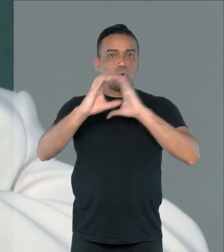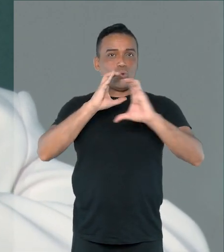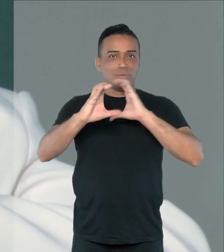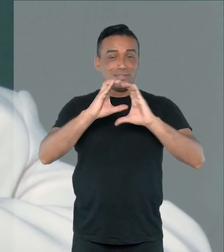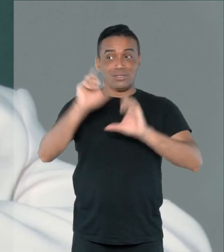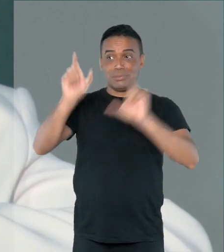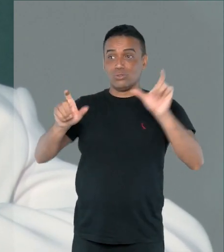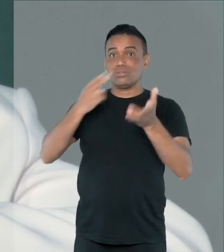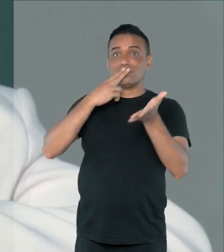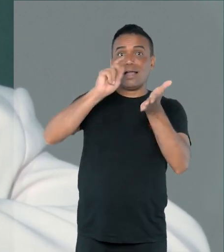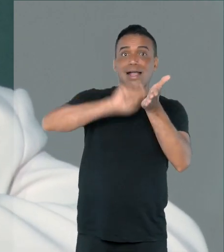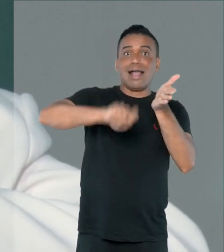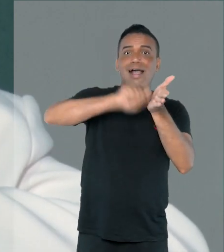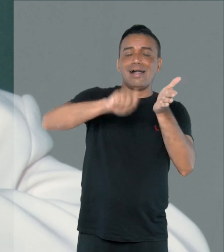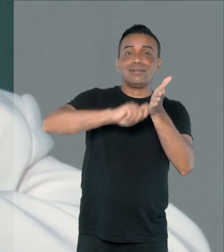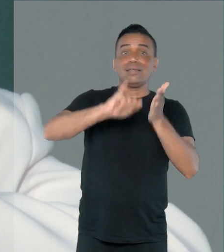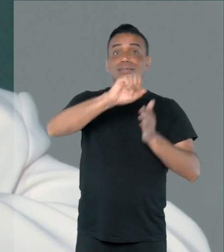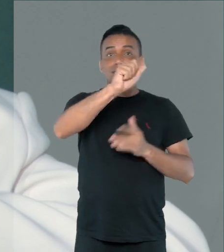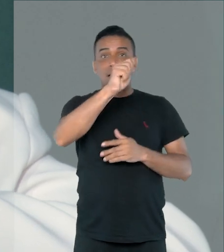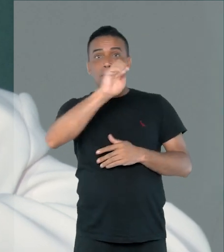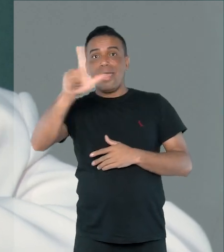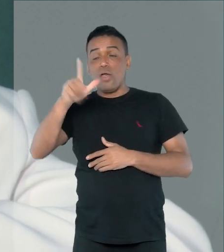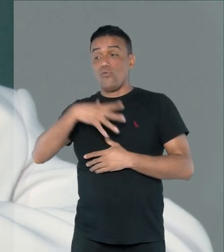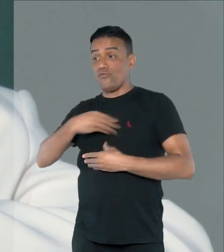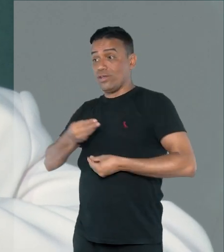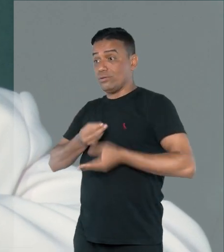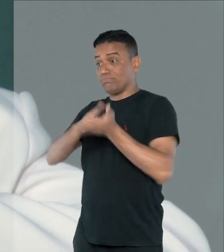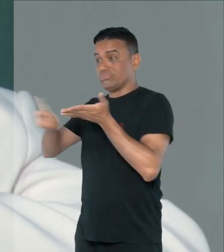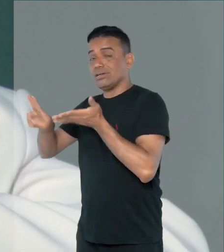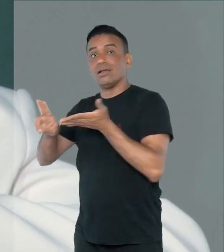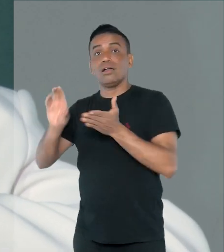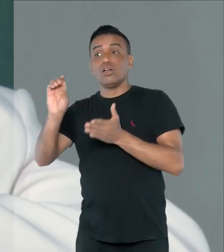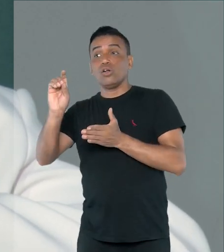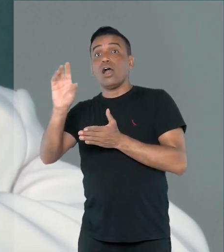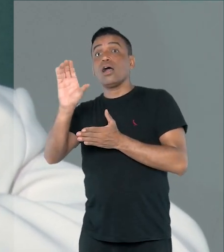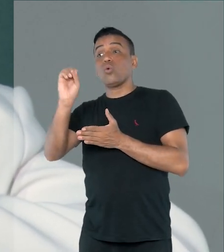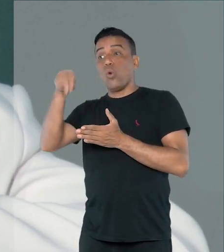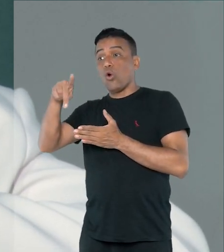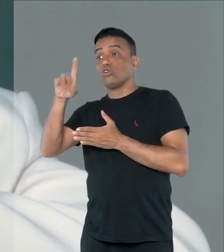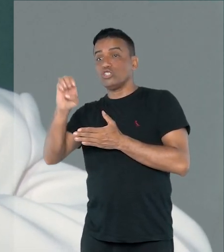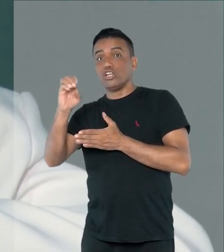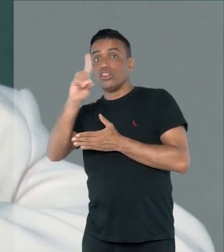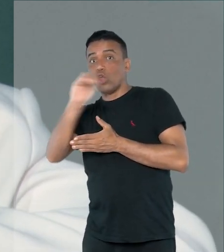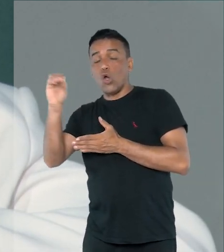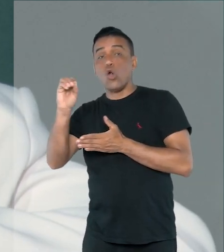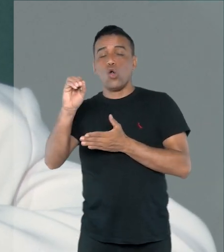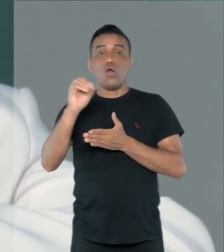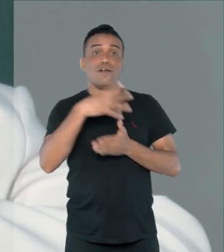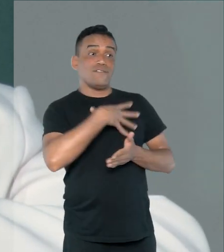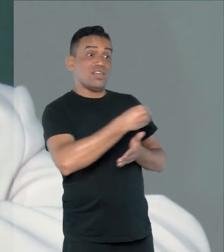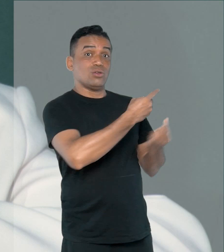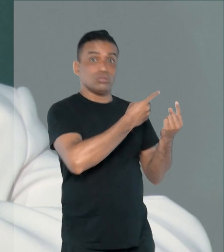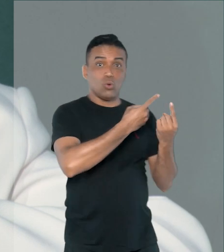as cartas do Conde os meninos, as cartas de protesto, as cartas entre o Luís e os